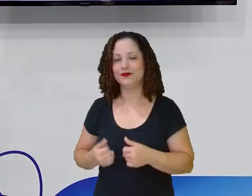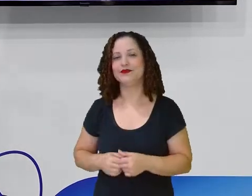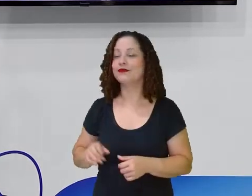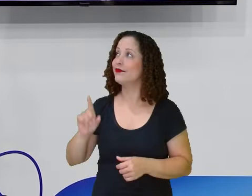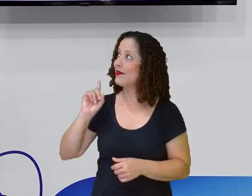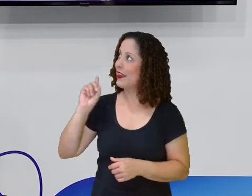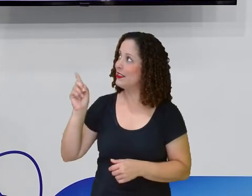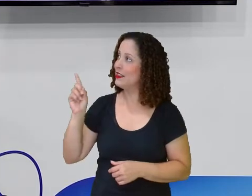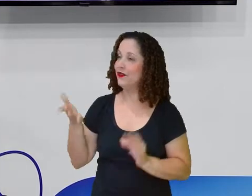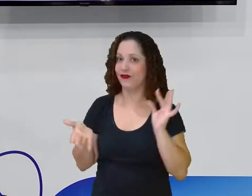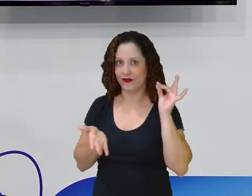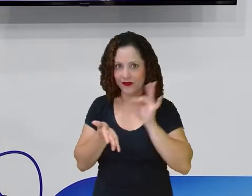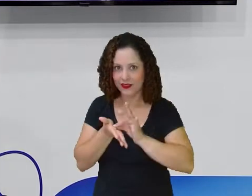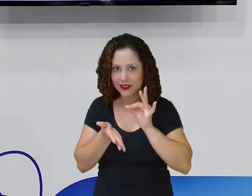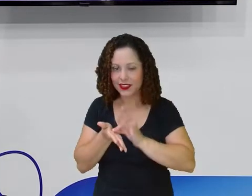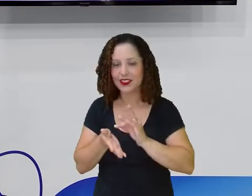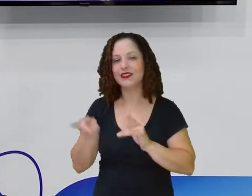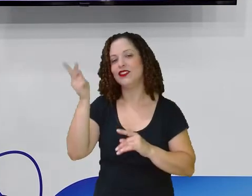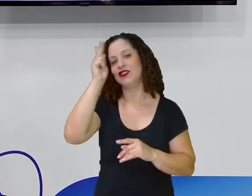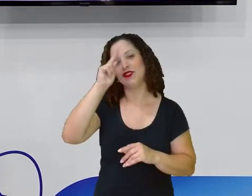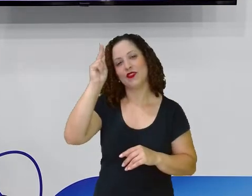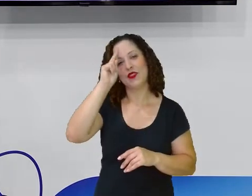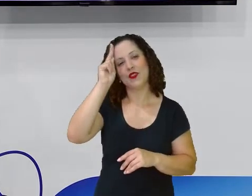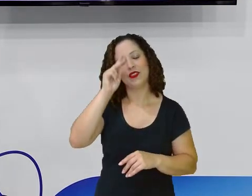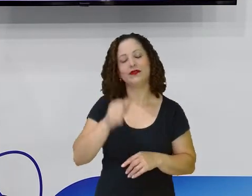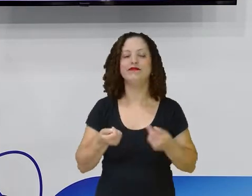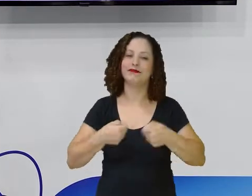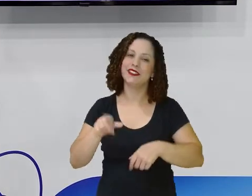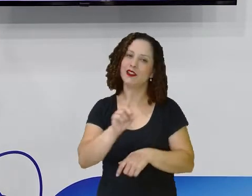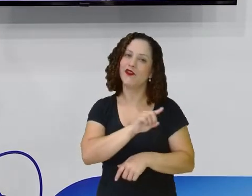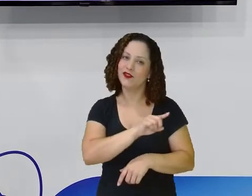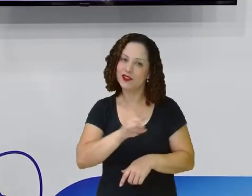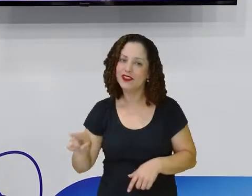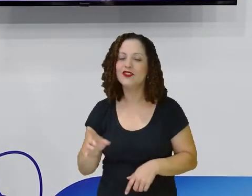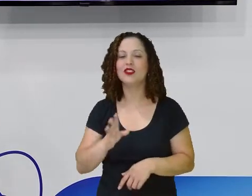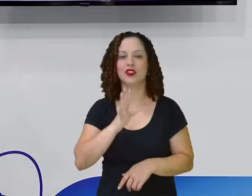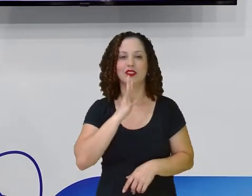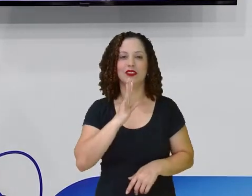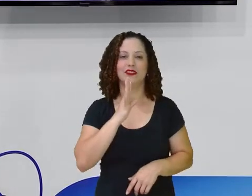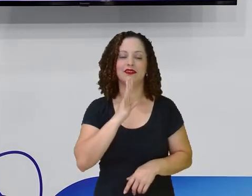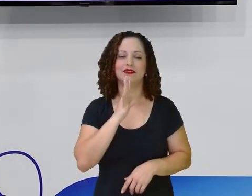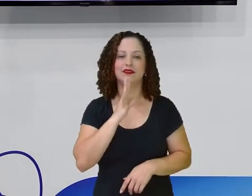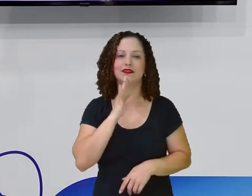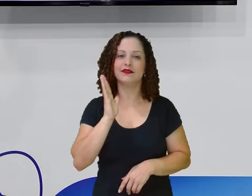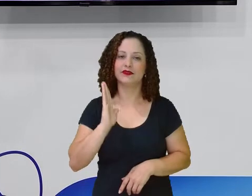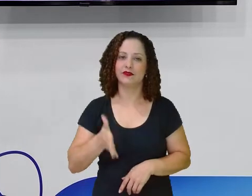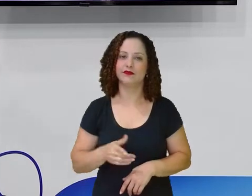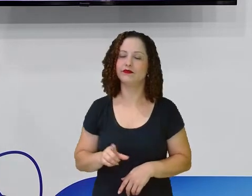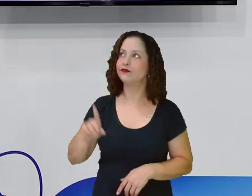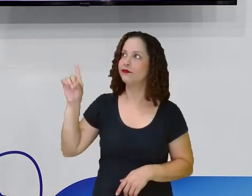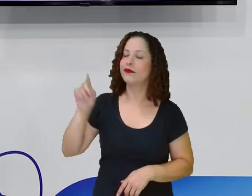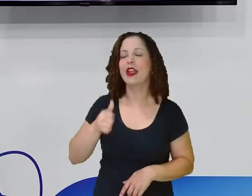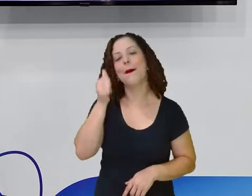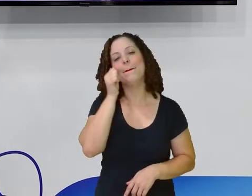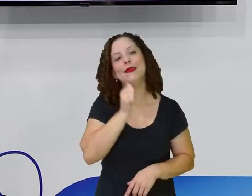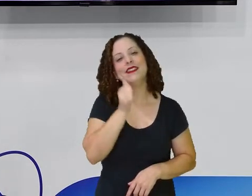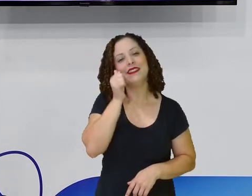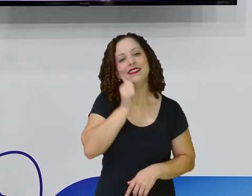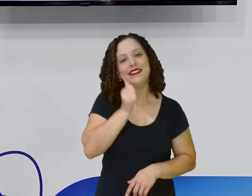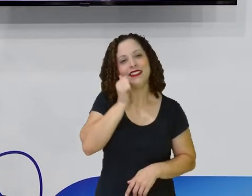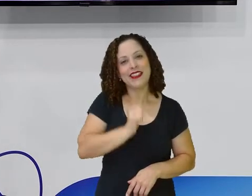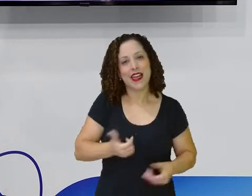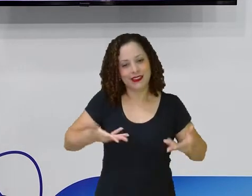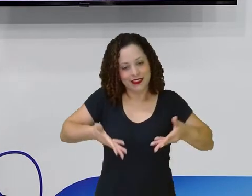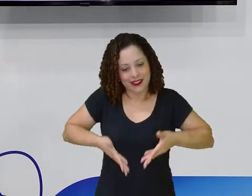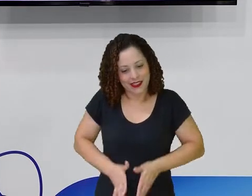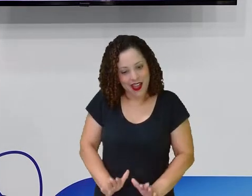foi o que trabalhamos ontem. Já, eu não vou ler aqui, porque não precisam, né? Vocês conhecem a história. A princesinha Aurora nasce, seus pais